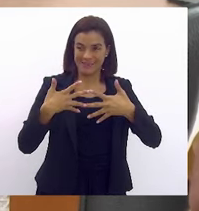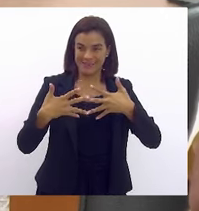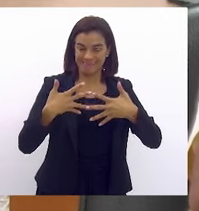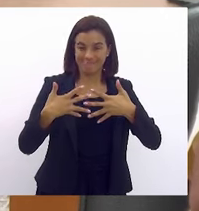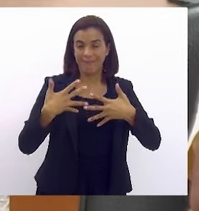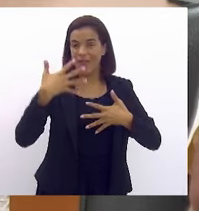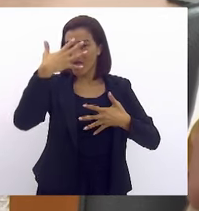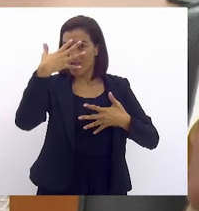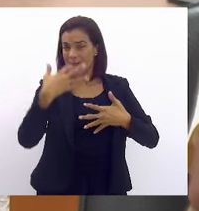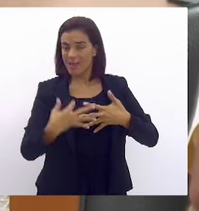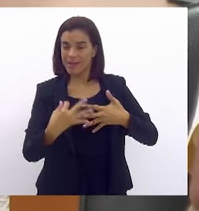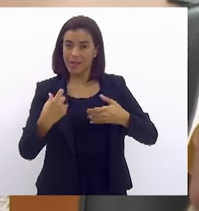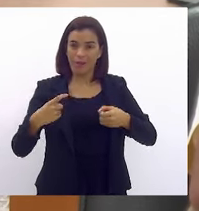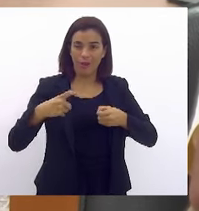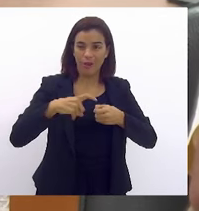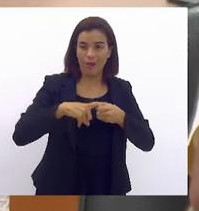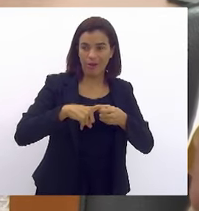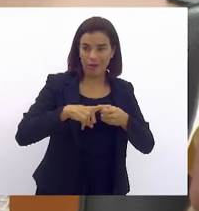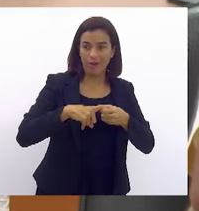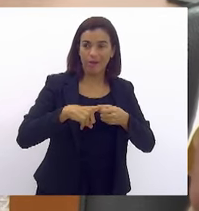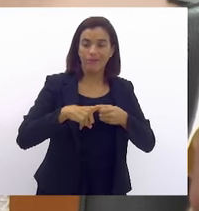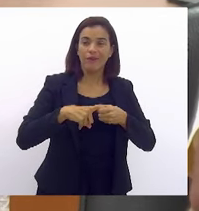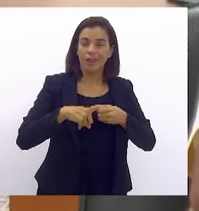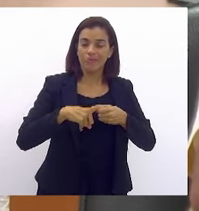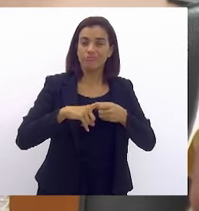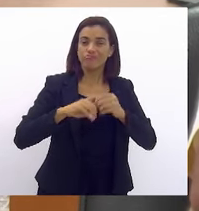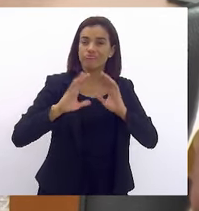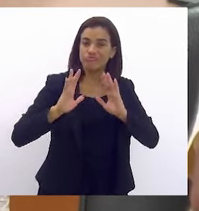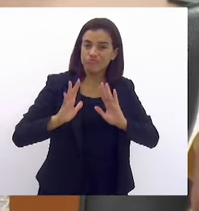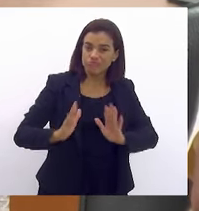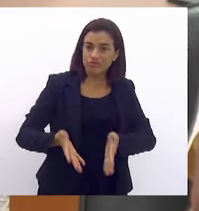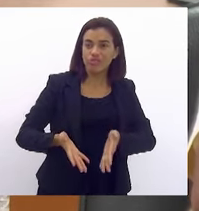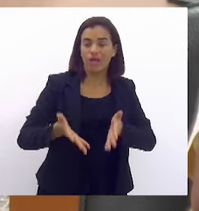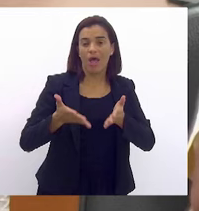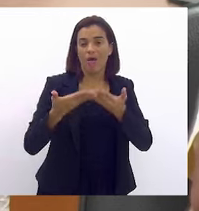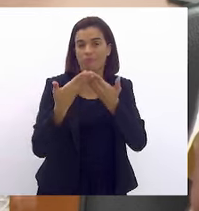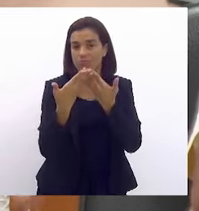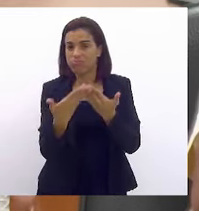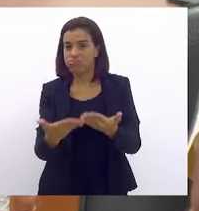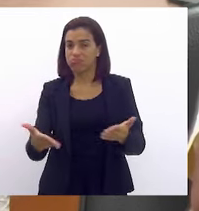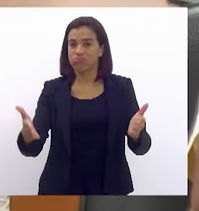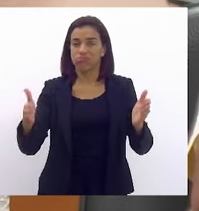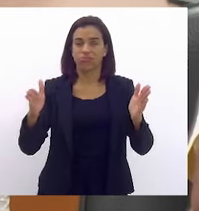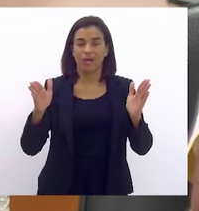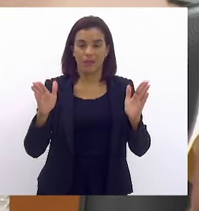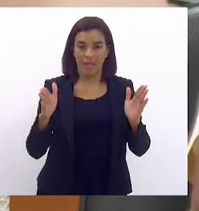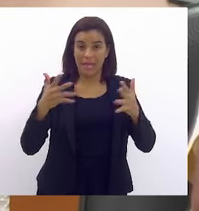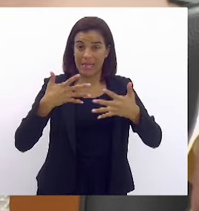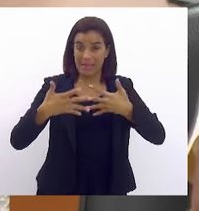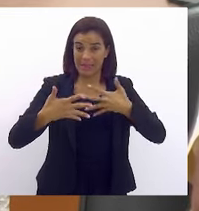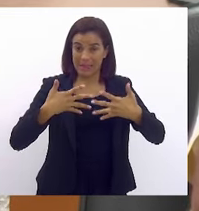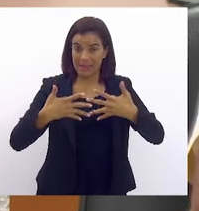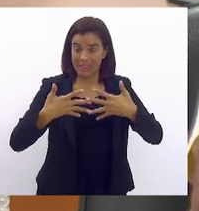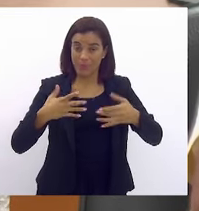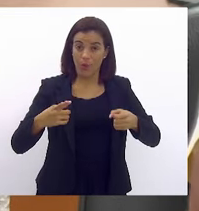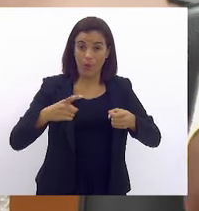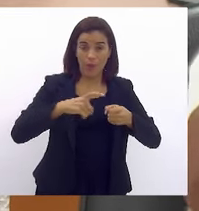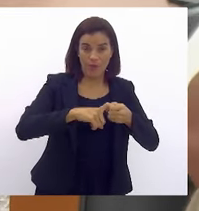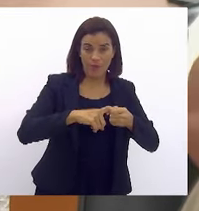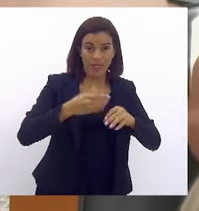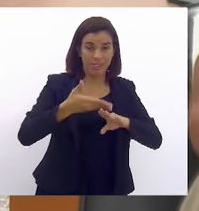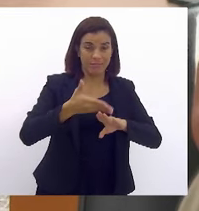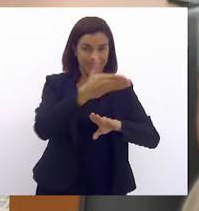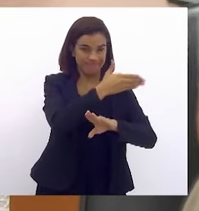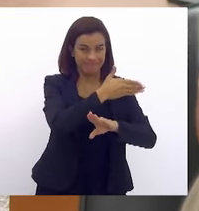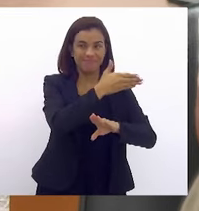que esse convênio ele já abrange, de forma um pouco mais transparente, o convênio que o precedeu,